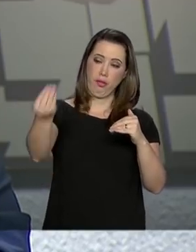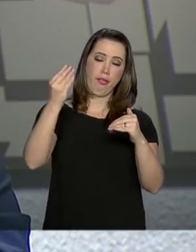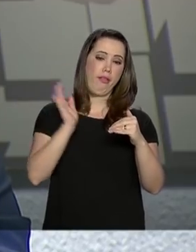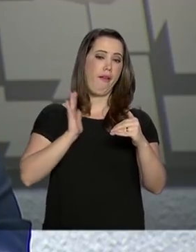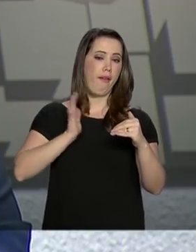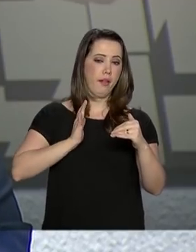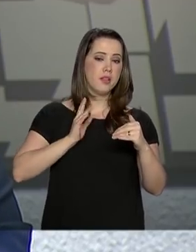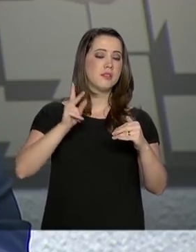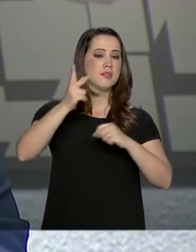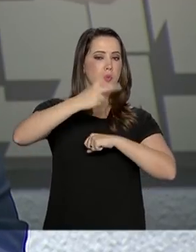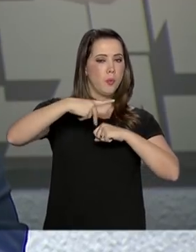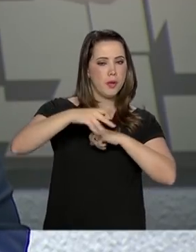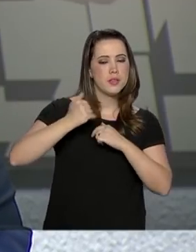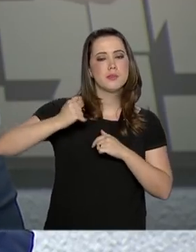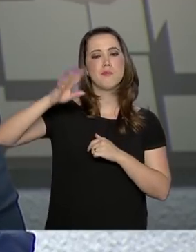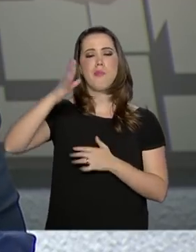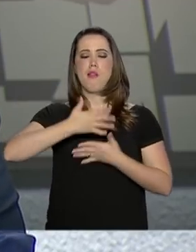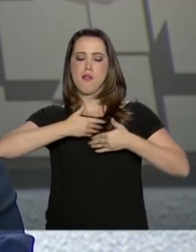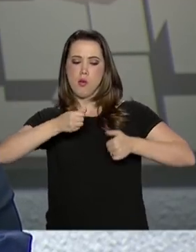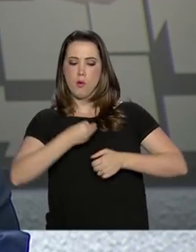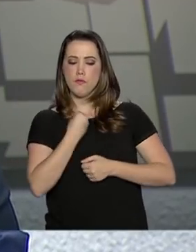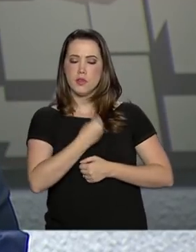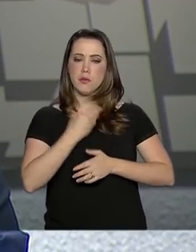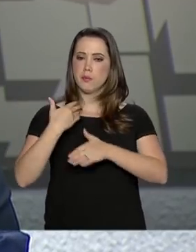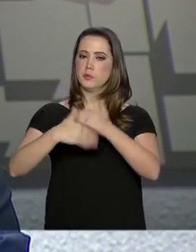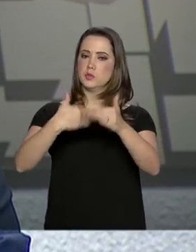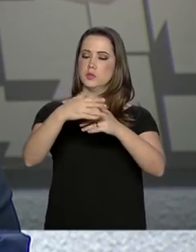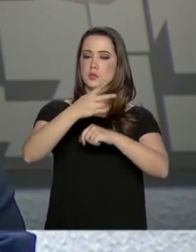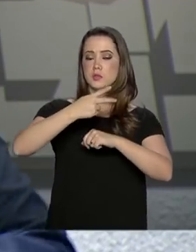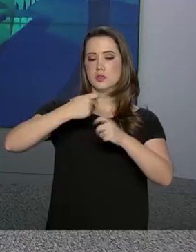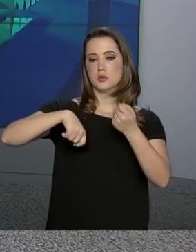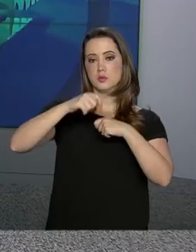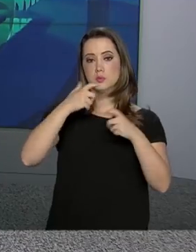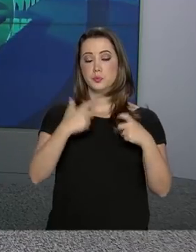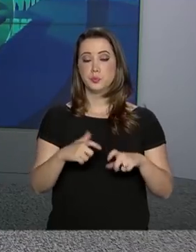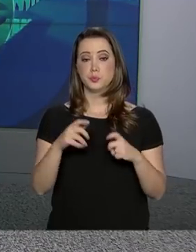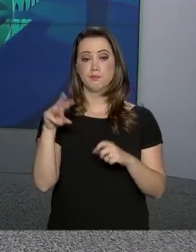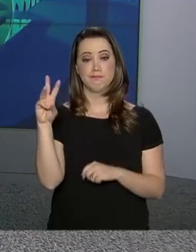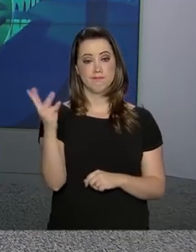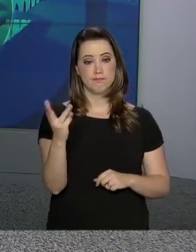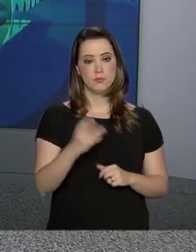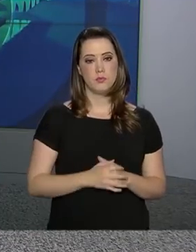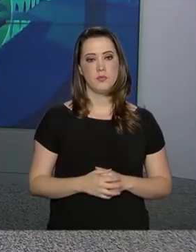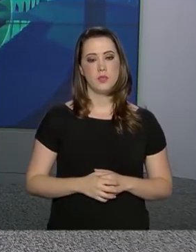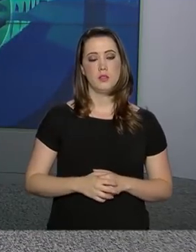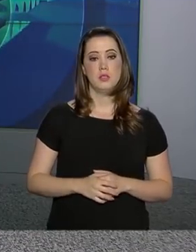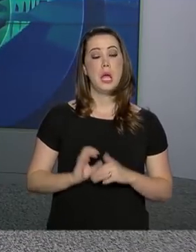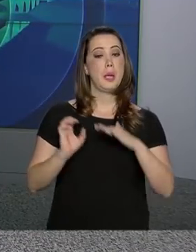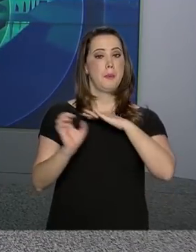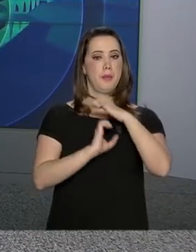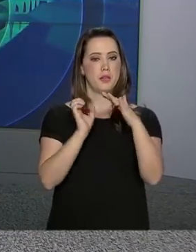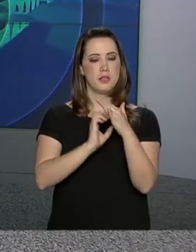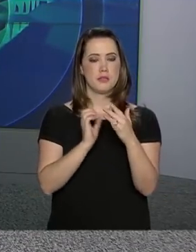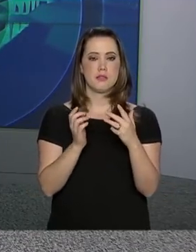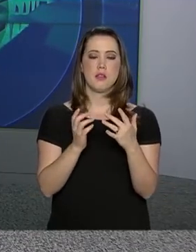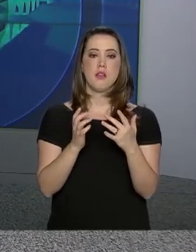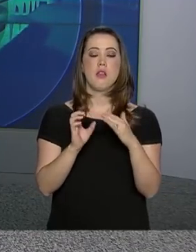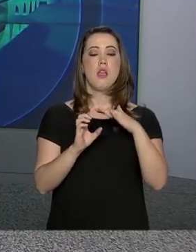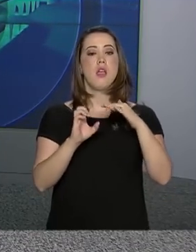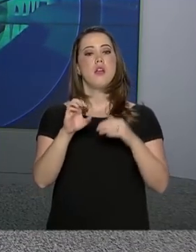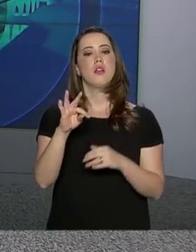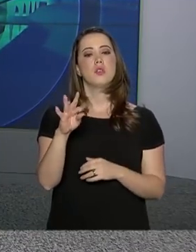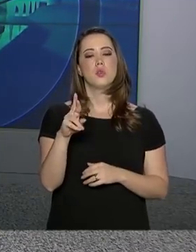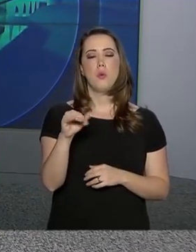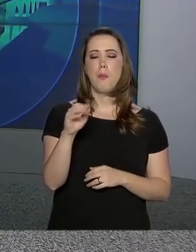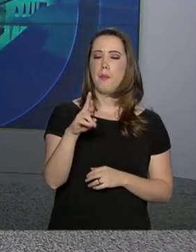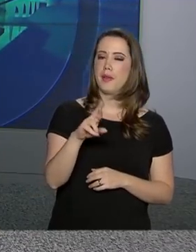mais desenvolvimento social, mais desenvolvimento econômico para aquela região. A Eletrobras reverteu o prejuízo e